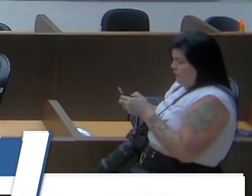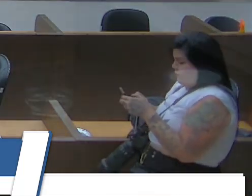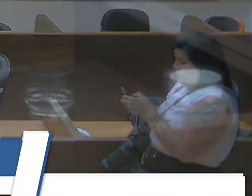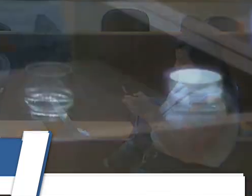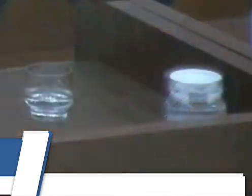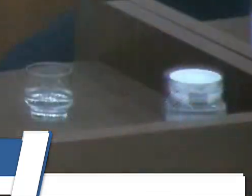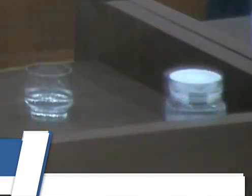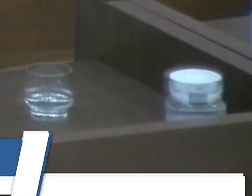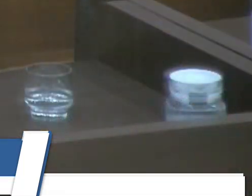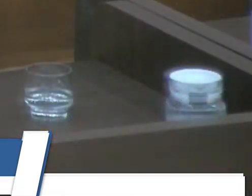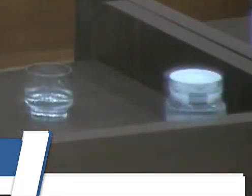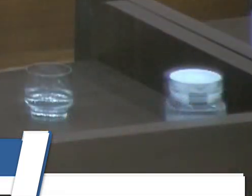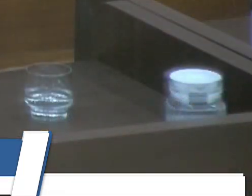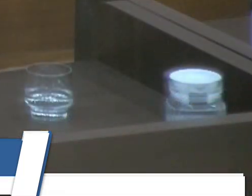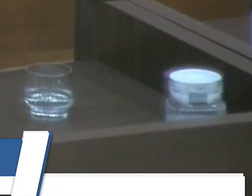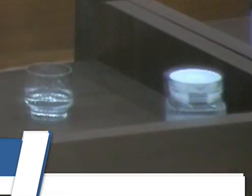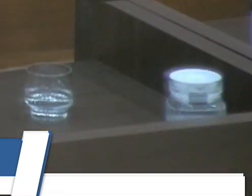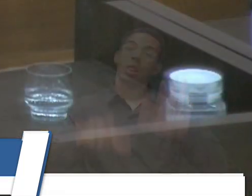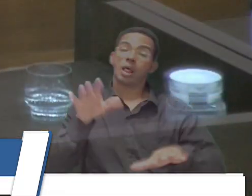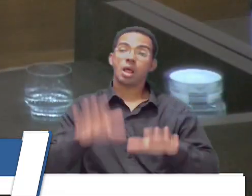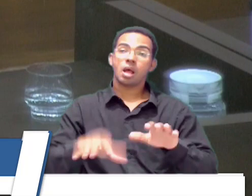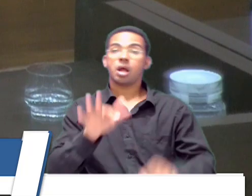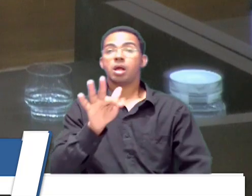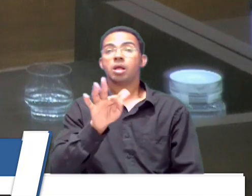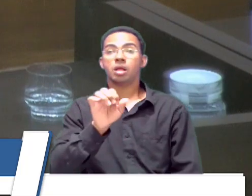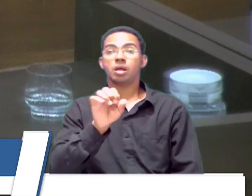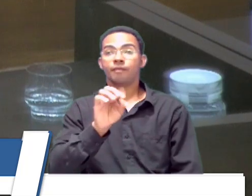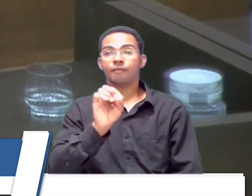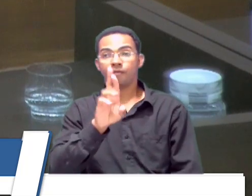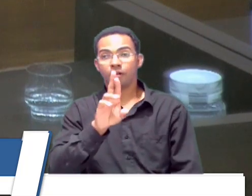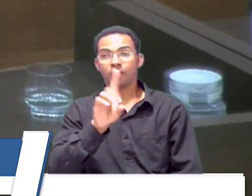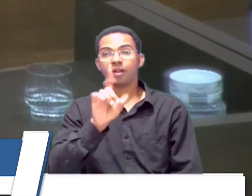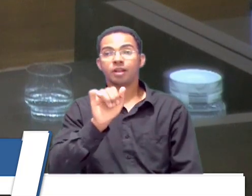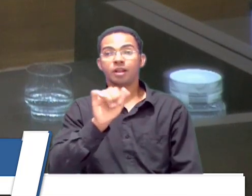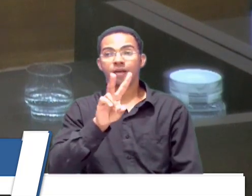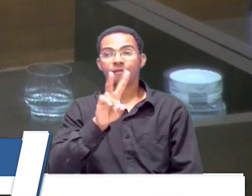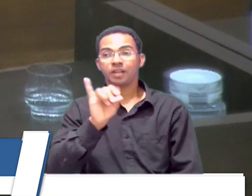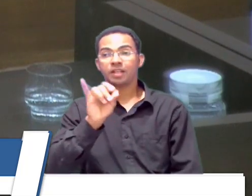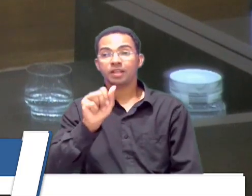E que se depender da Flor da Vida,